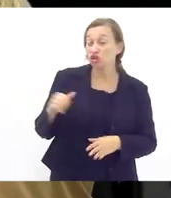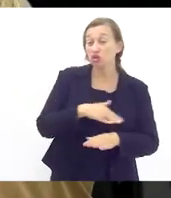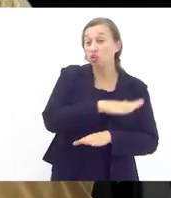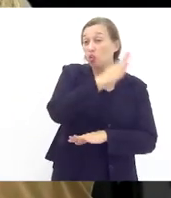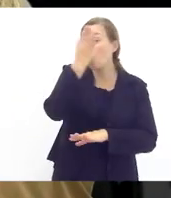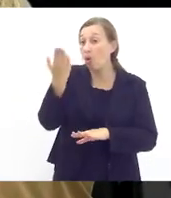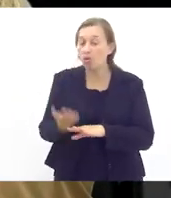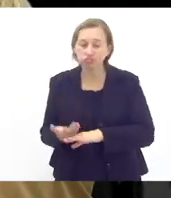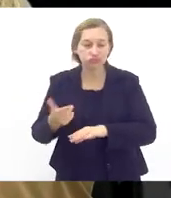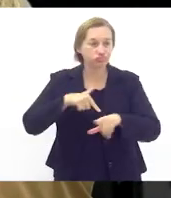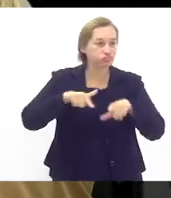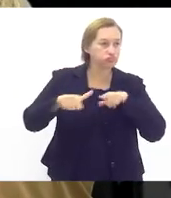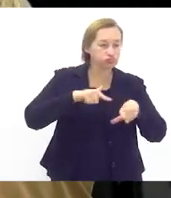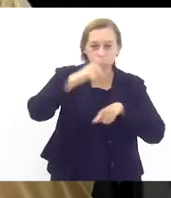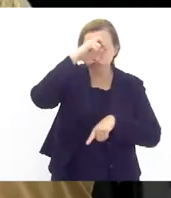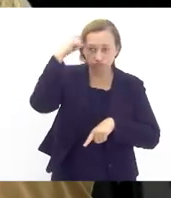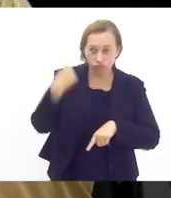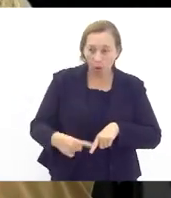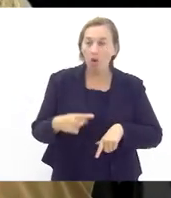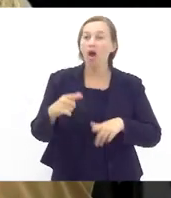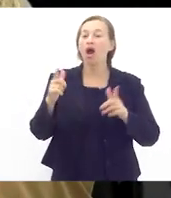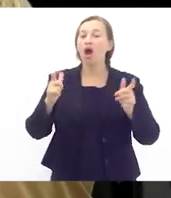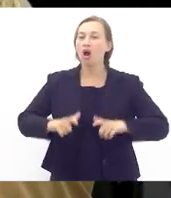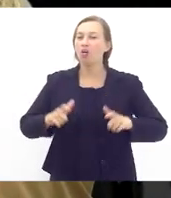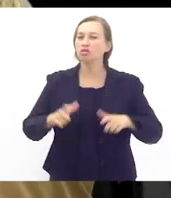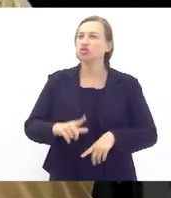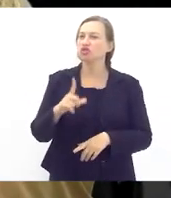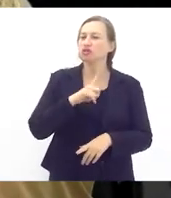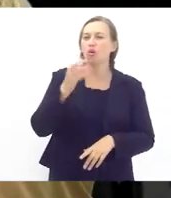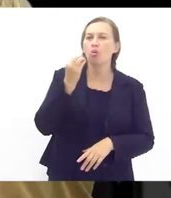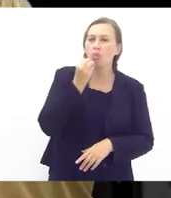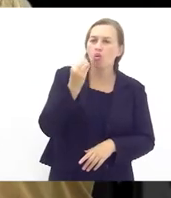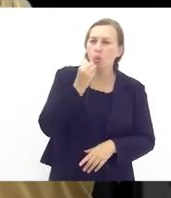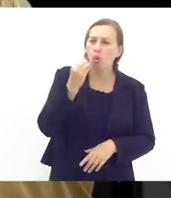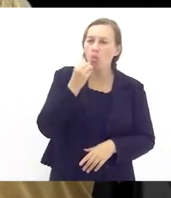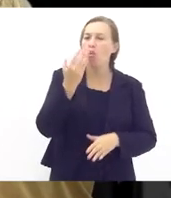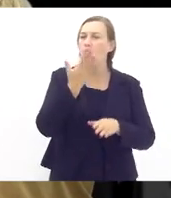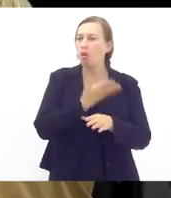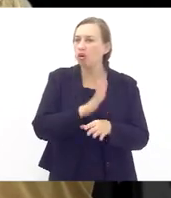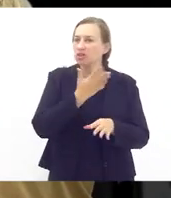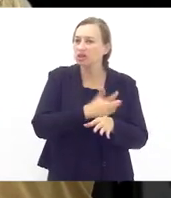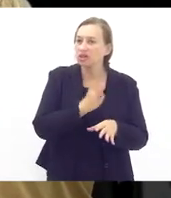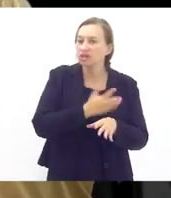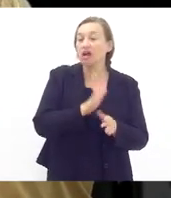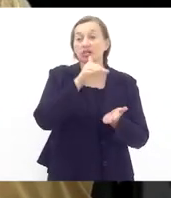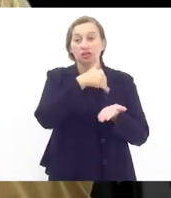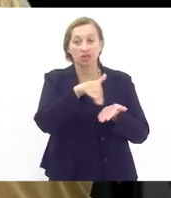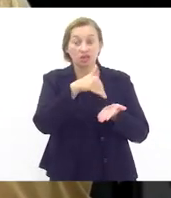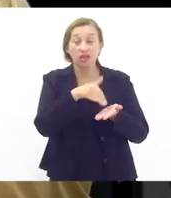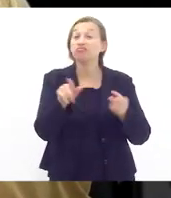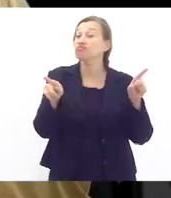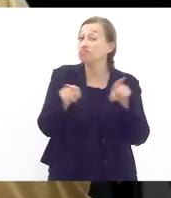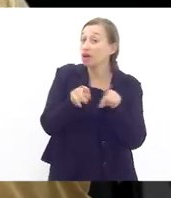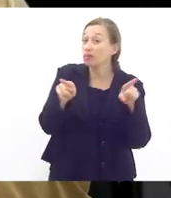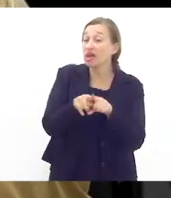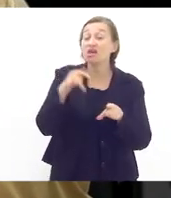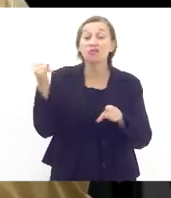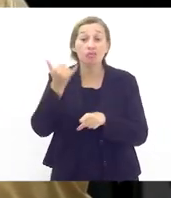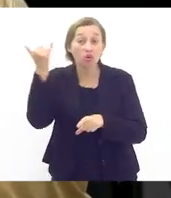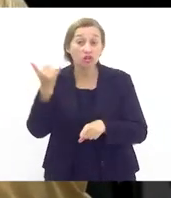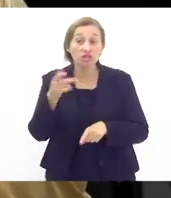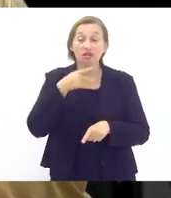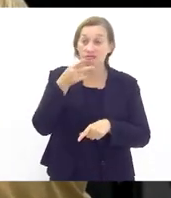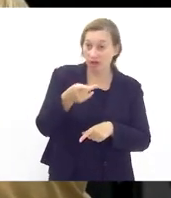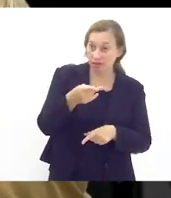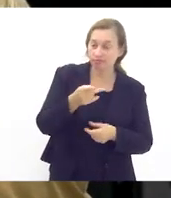de trabalho né aonde nós tivemos também a oportunidade de treinar os secretários E aí também é importante que